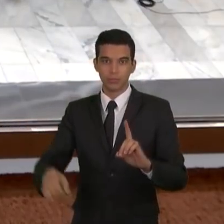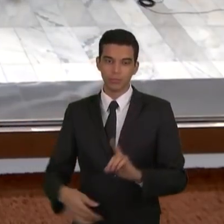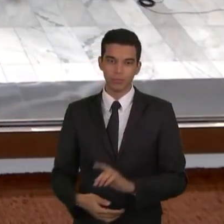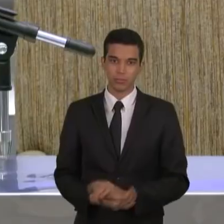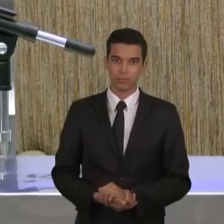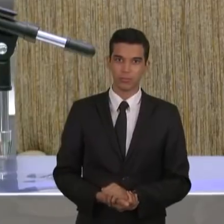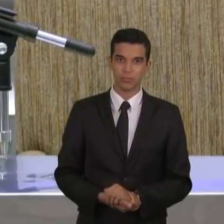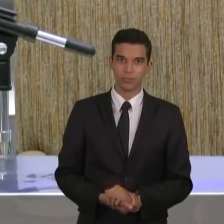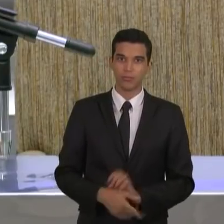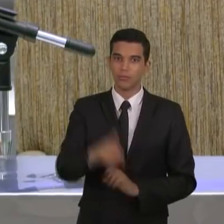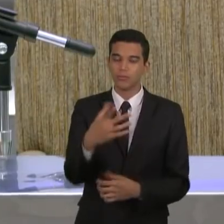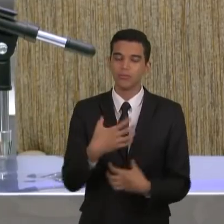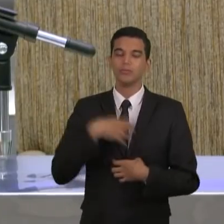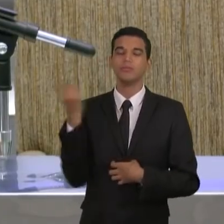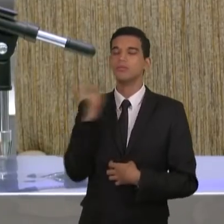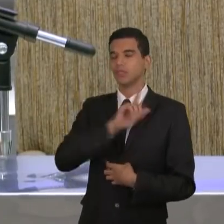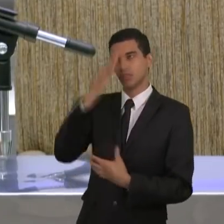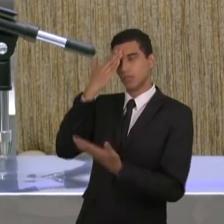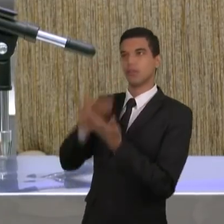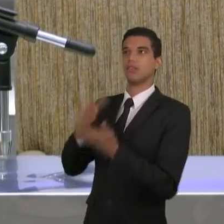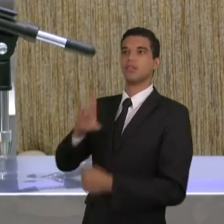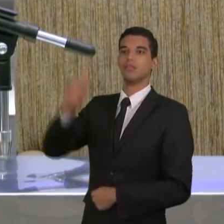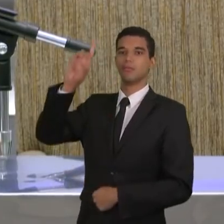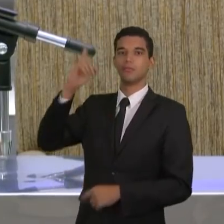a Deus é Deus